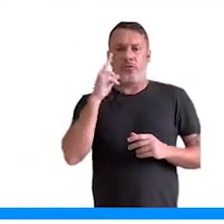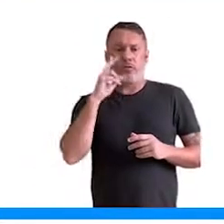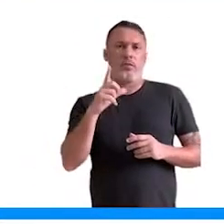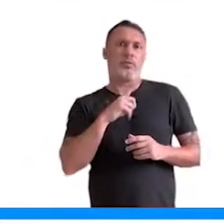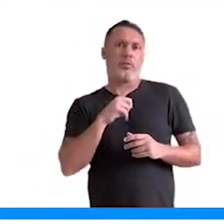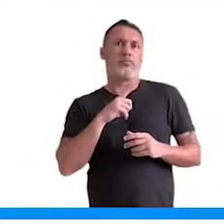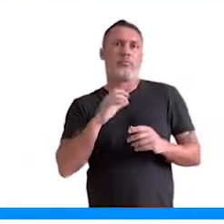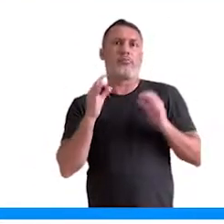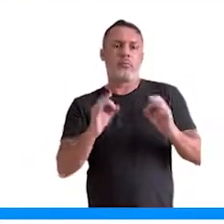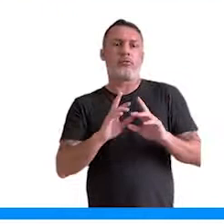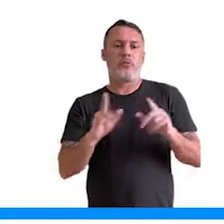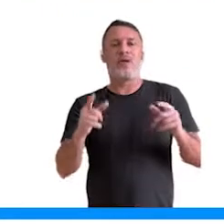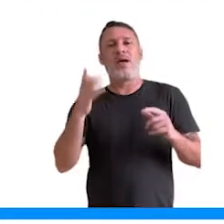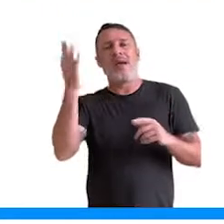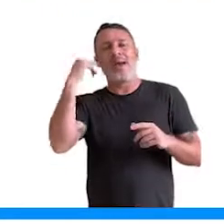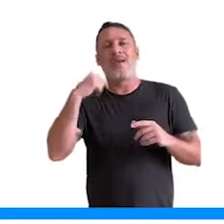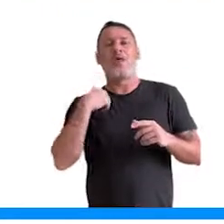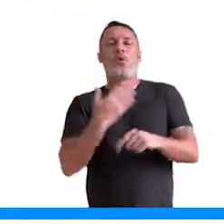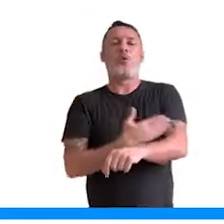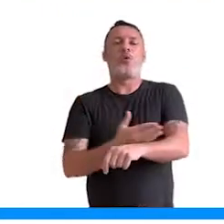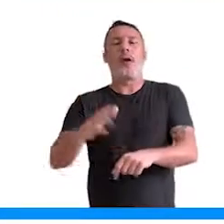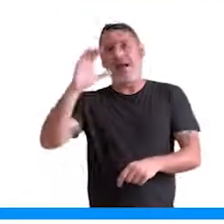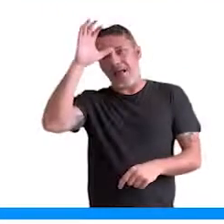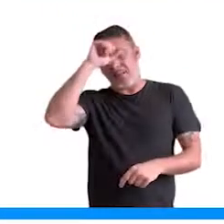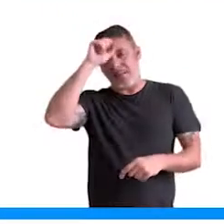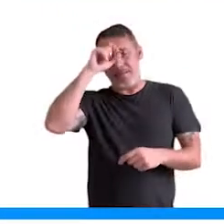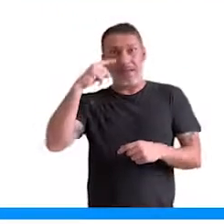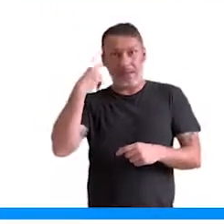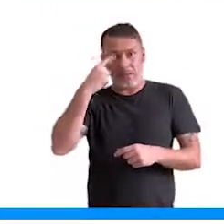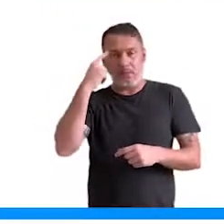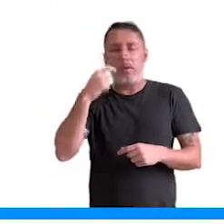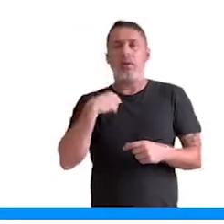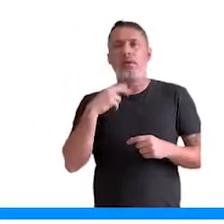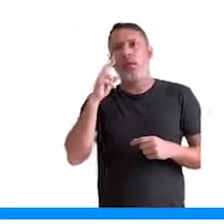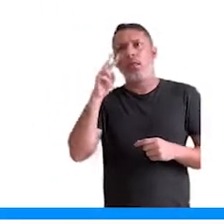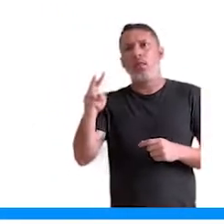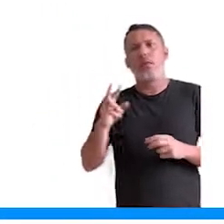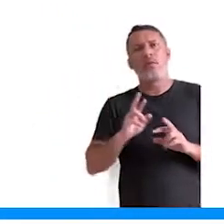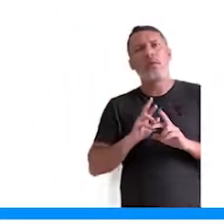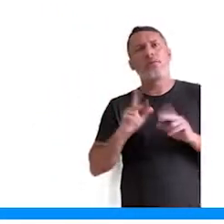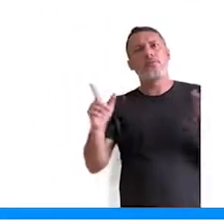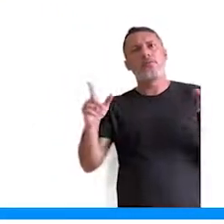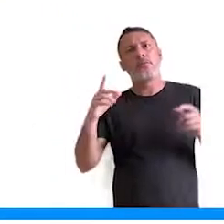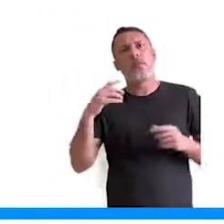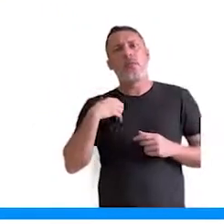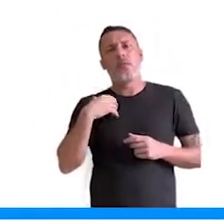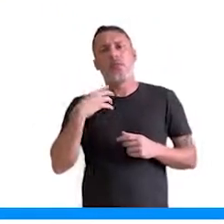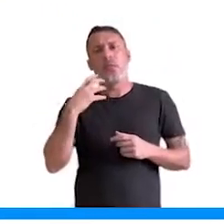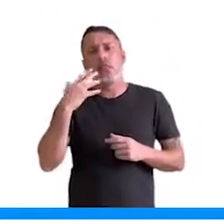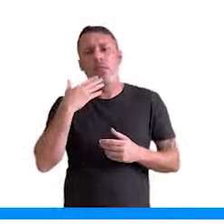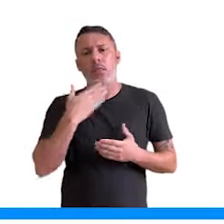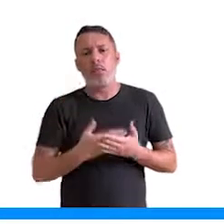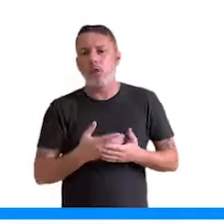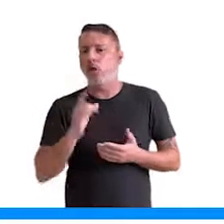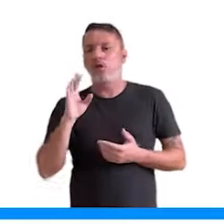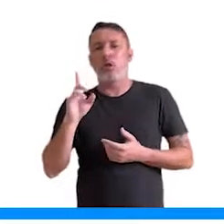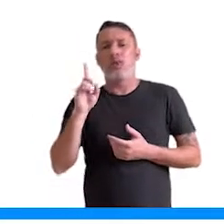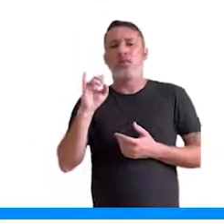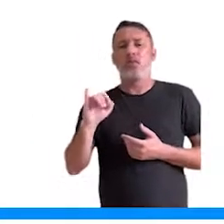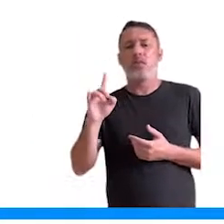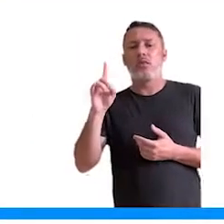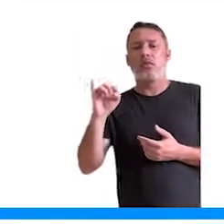que muito diferente. Quando eu estava aprendendo espanhol, eu ficava encantada com esse decir aí, porque é somente